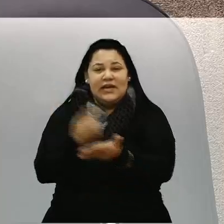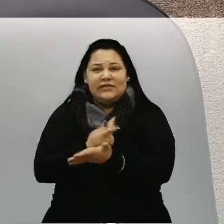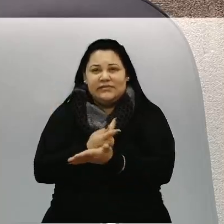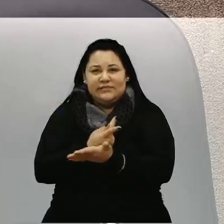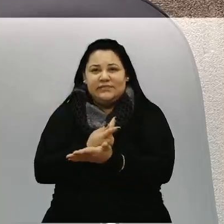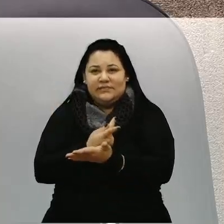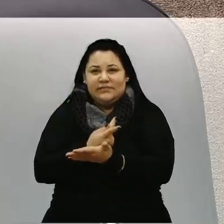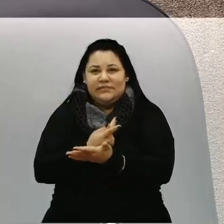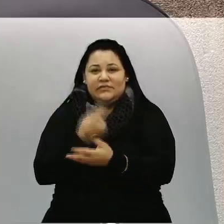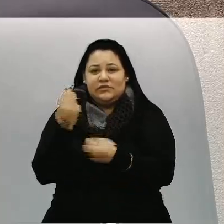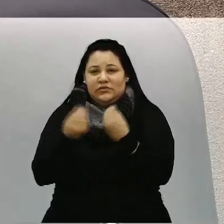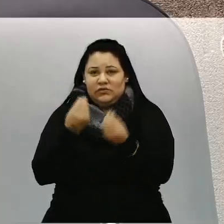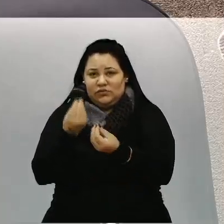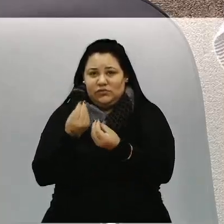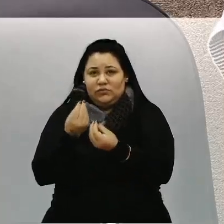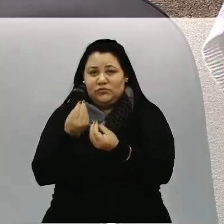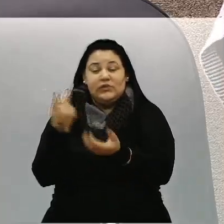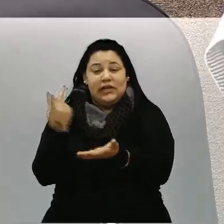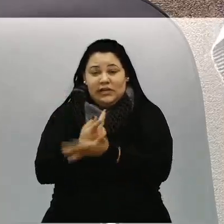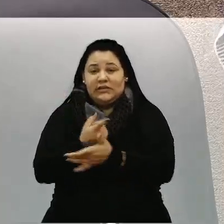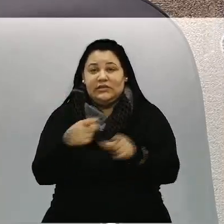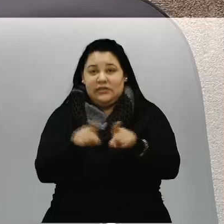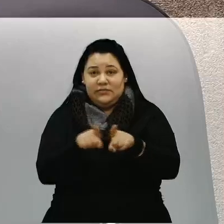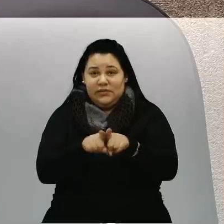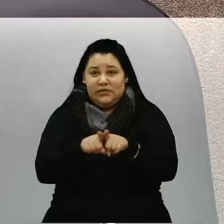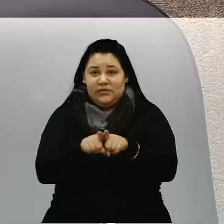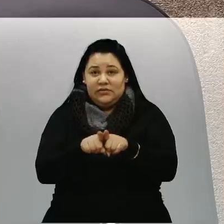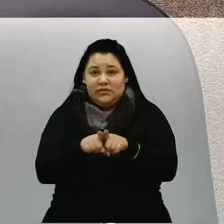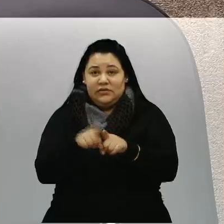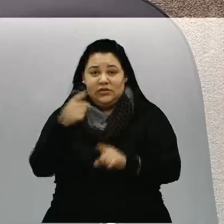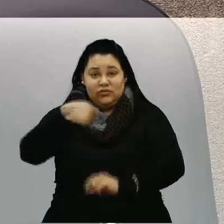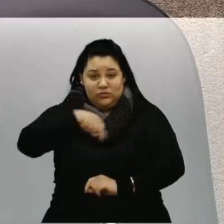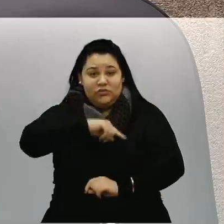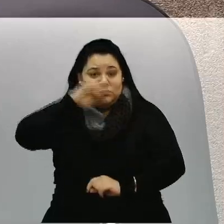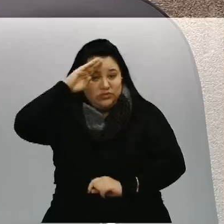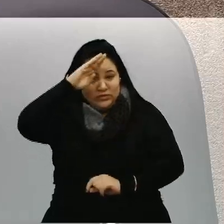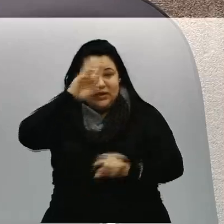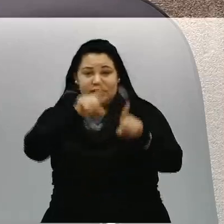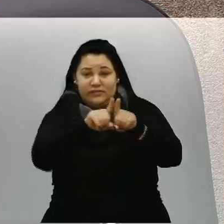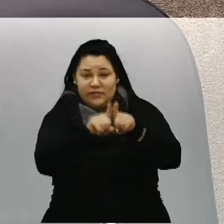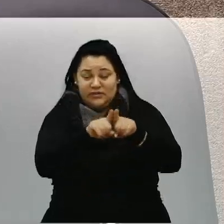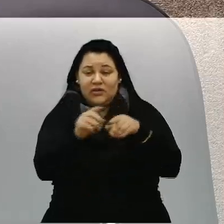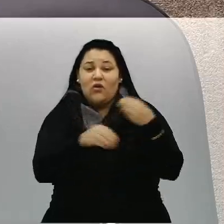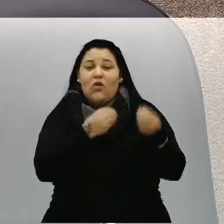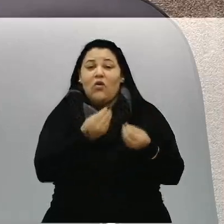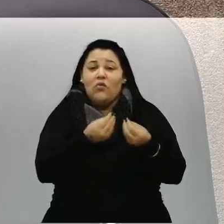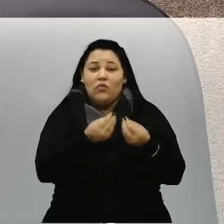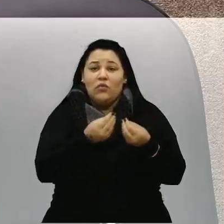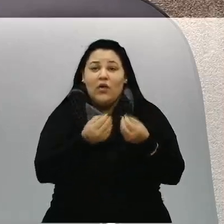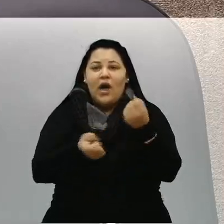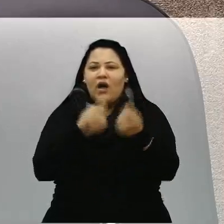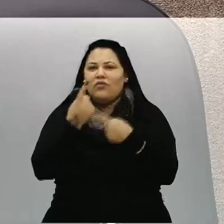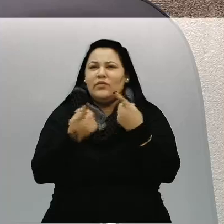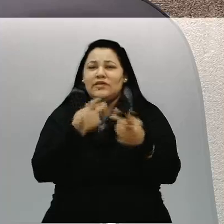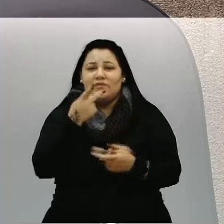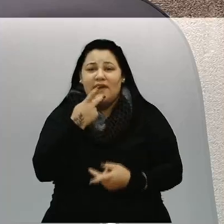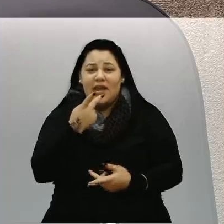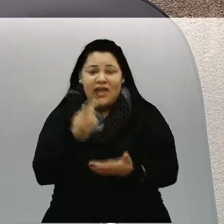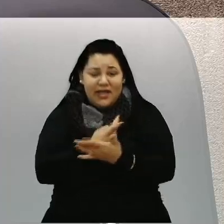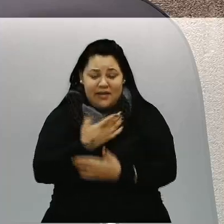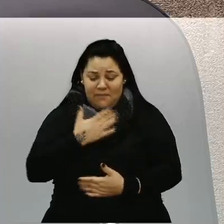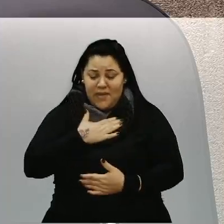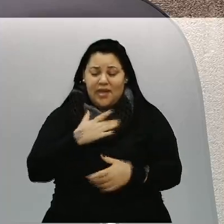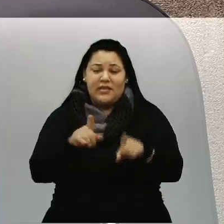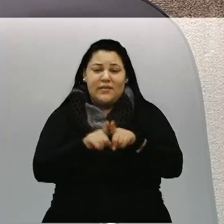Como foi errada a fala do nosso eterno presidente Bolsonaro, como talvez foi errada algumas falas minhas também,